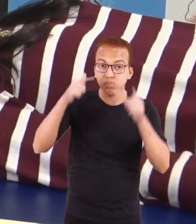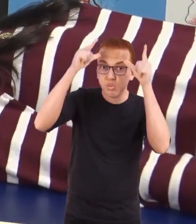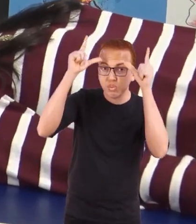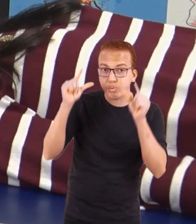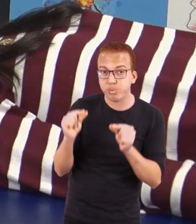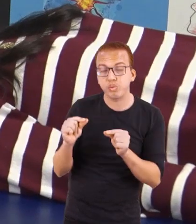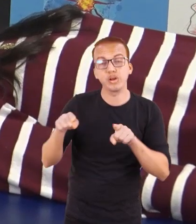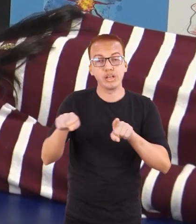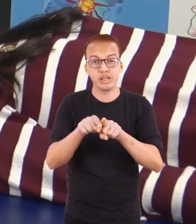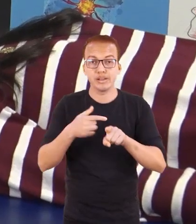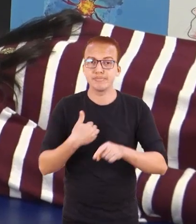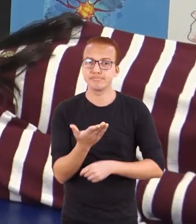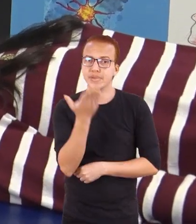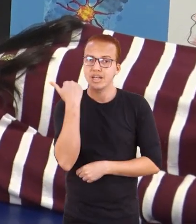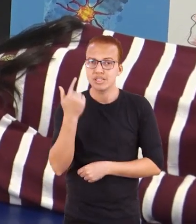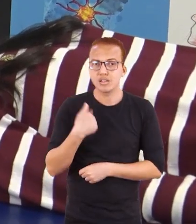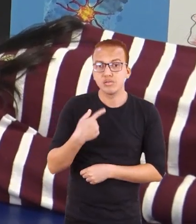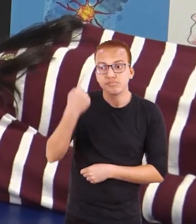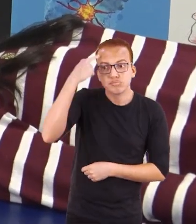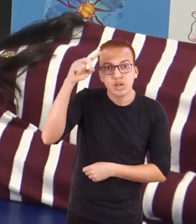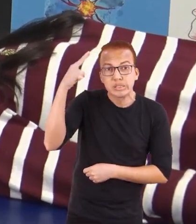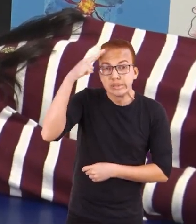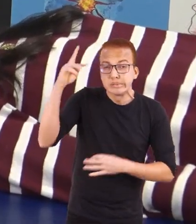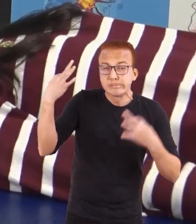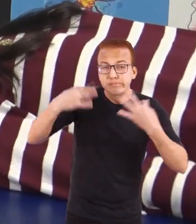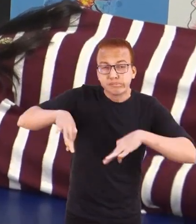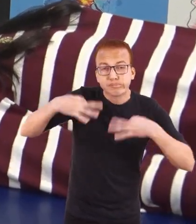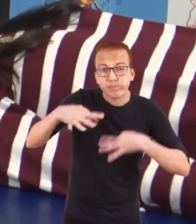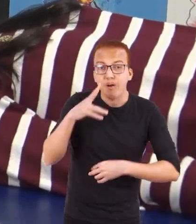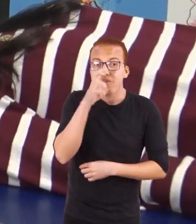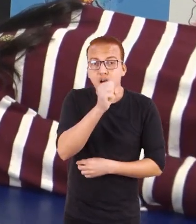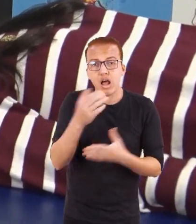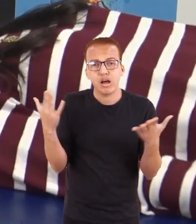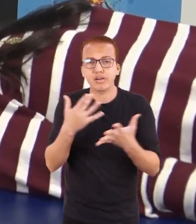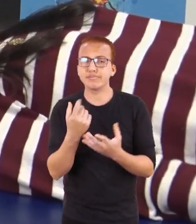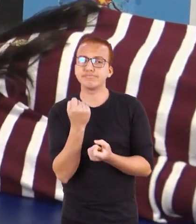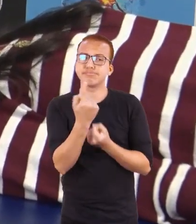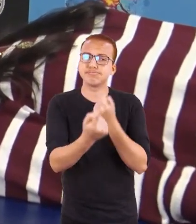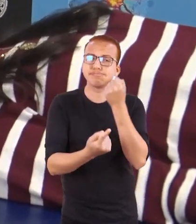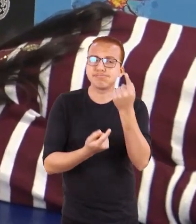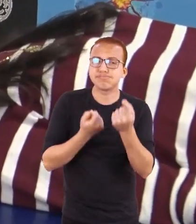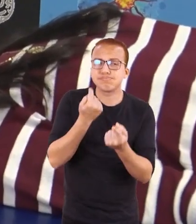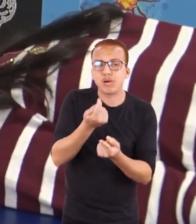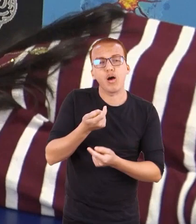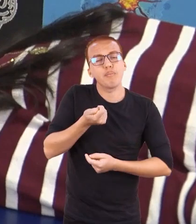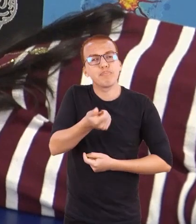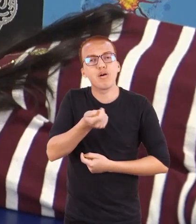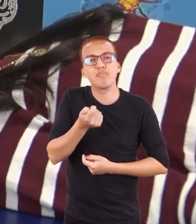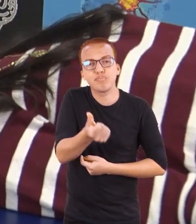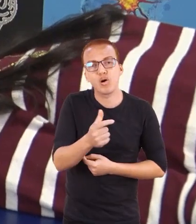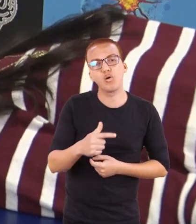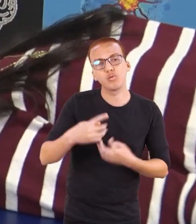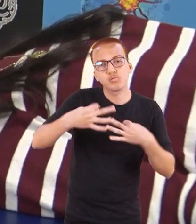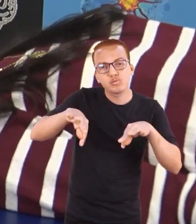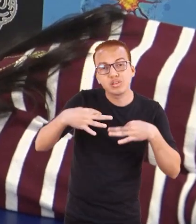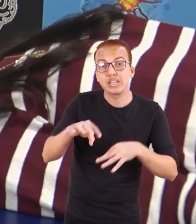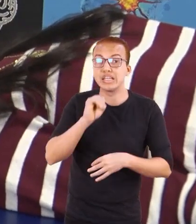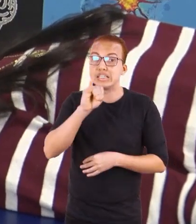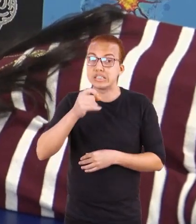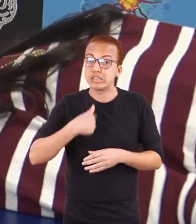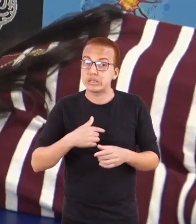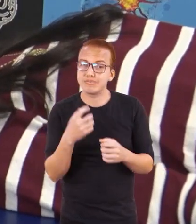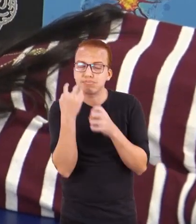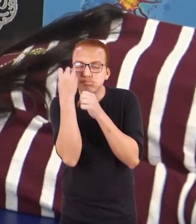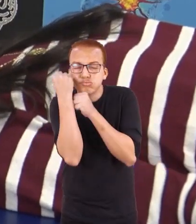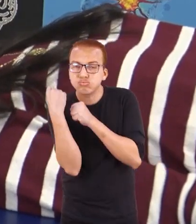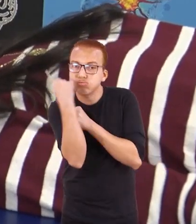muito. Então, antes eu tinha 2, 3 dias com dor e agora eu tenho poucas horas de um dia só de coisas que às vezes acontecem. Então,